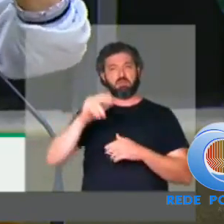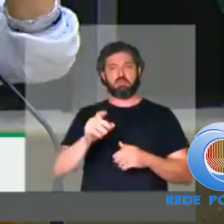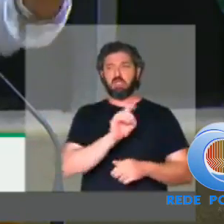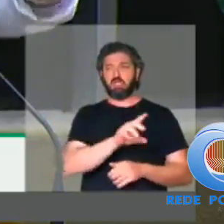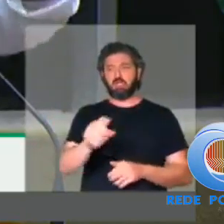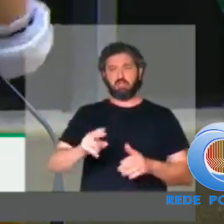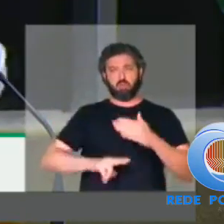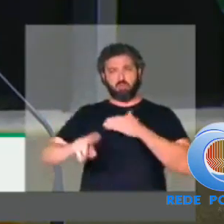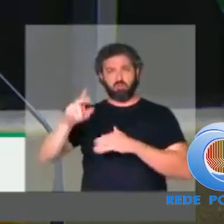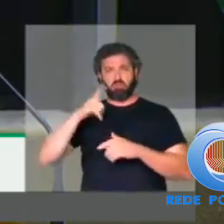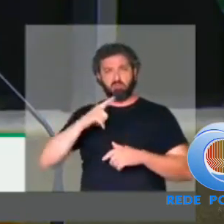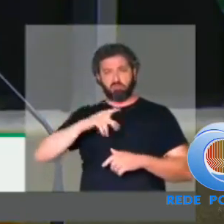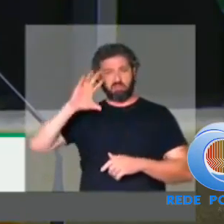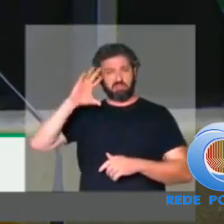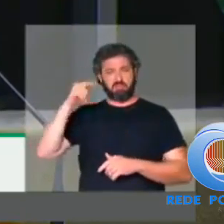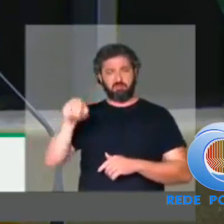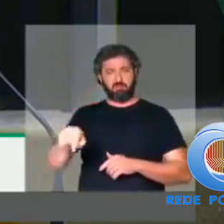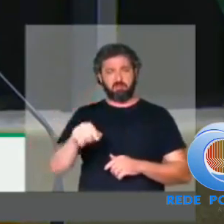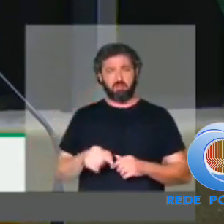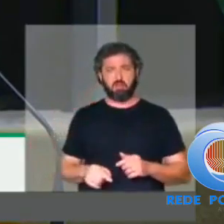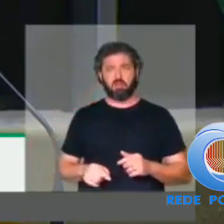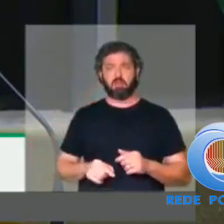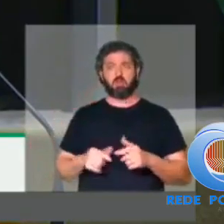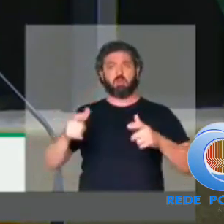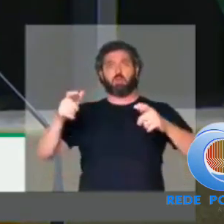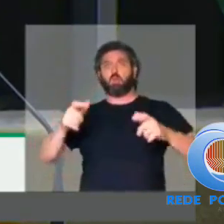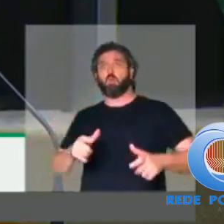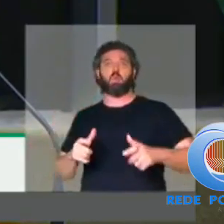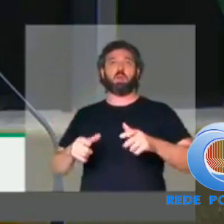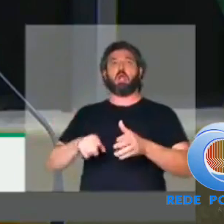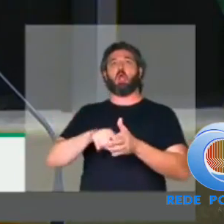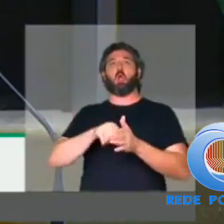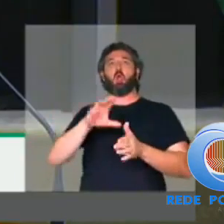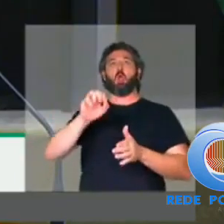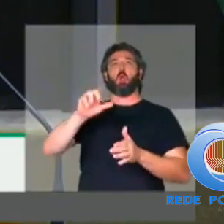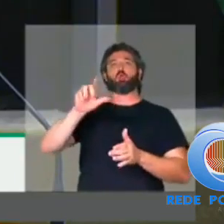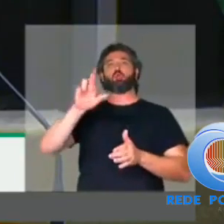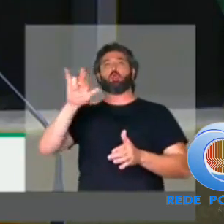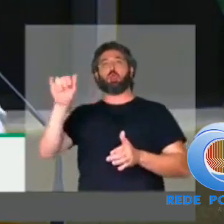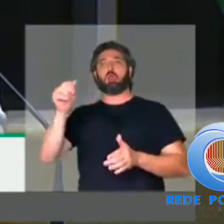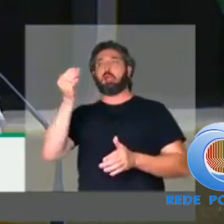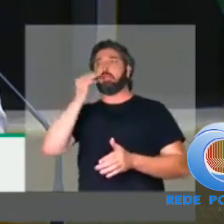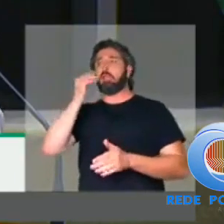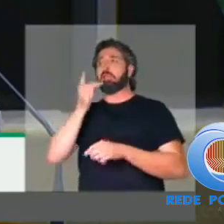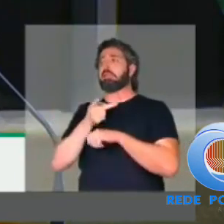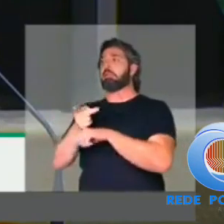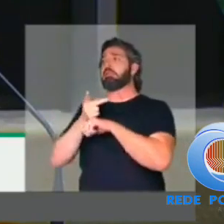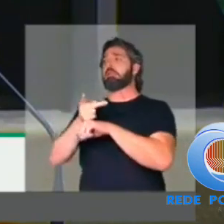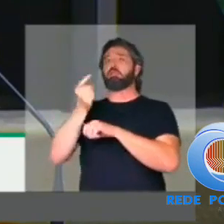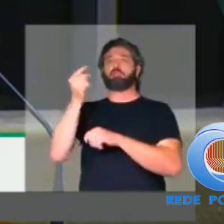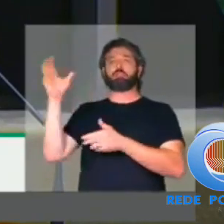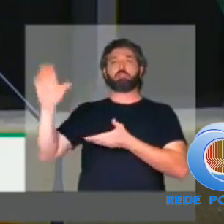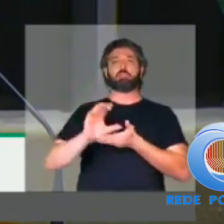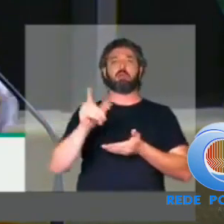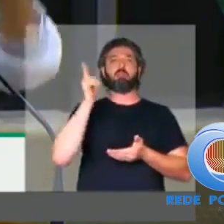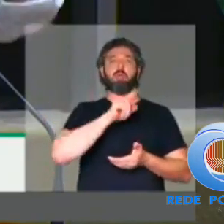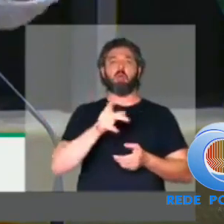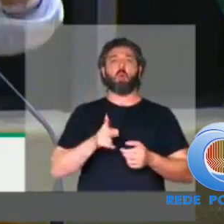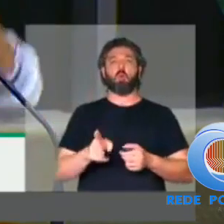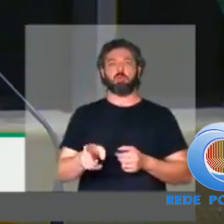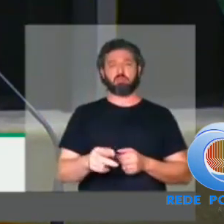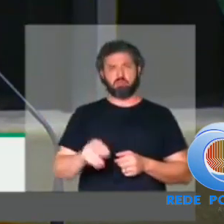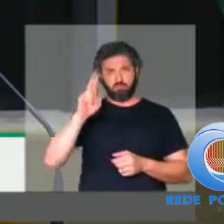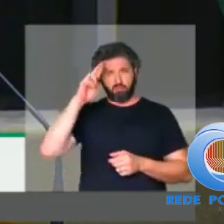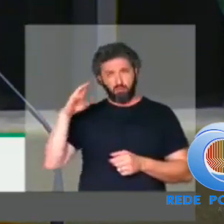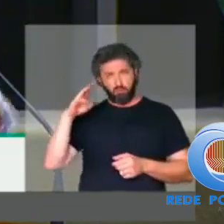Cada universidade terá que se transformar numa grande consultoria, buscando recursos para manter-se. E